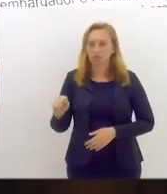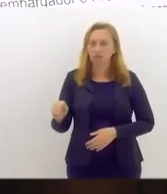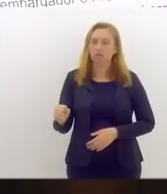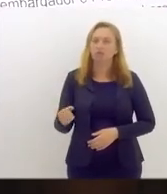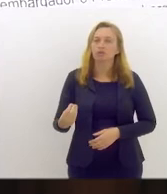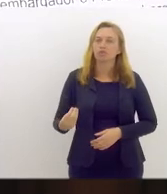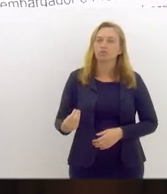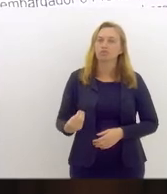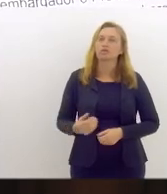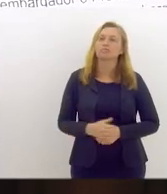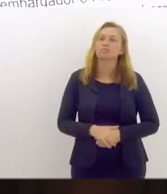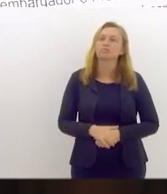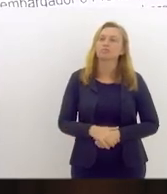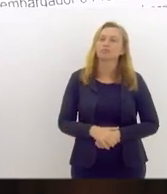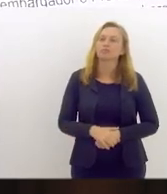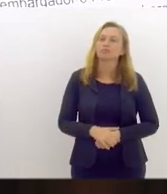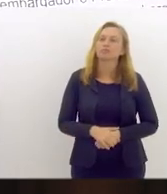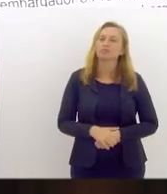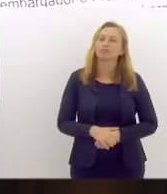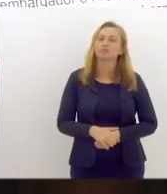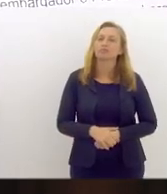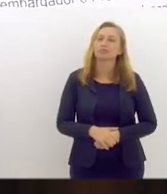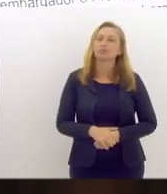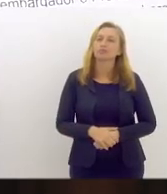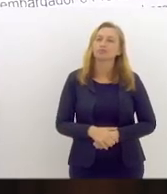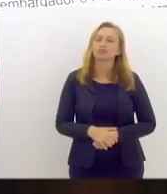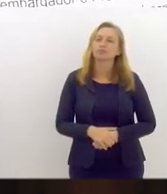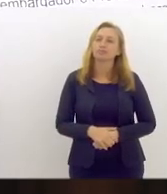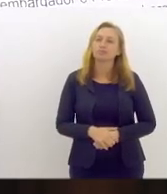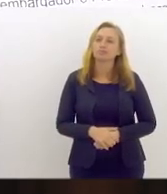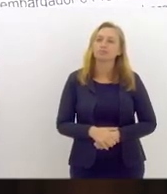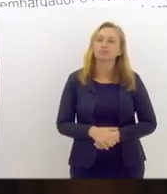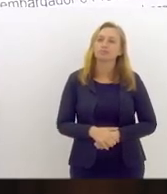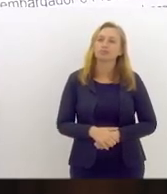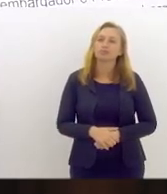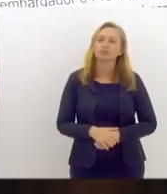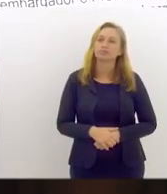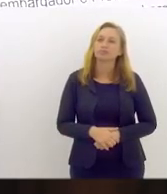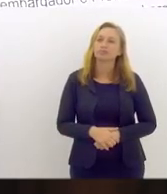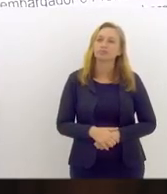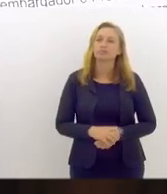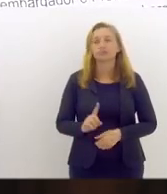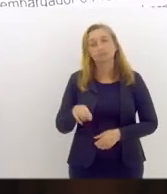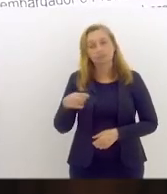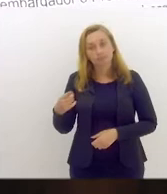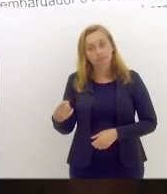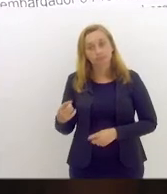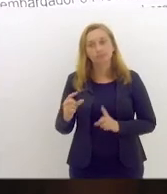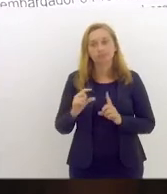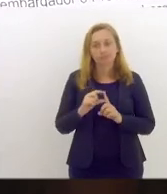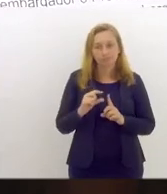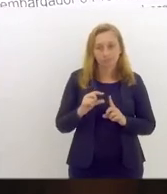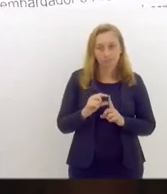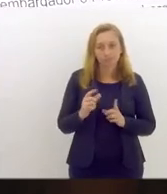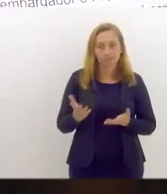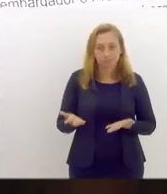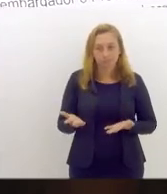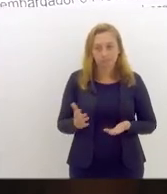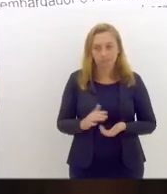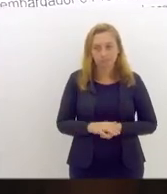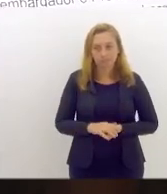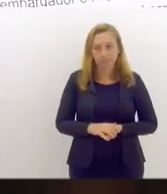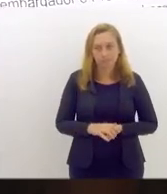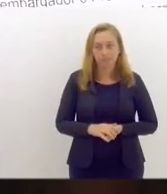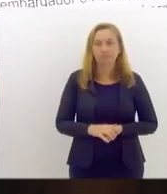do poema do Fernando Pessoa treinando pessoa dizia Em algum momento e com outras palavras porque ela tem erudição e nós